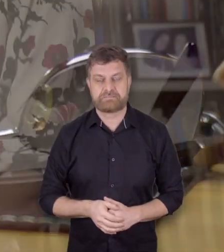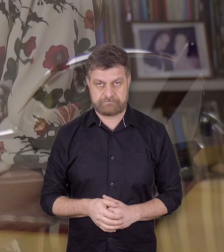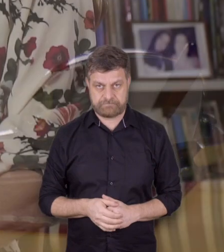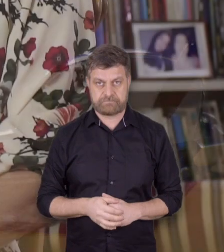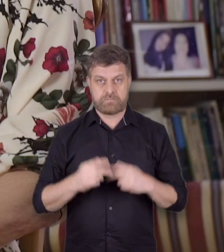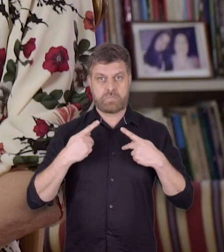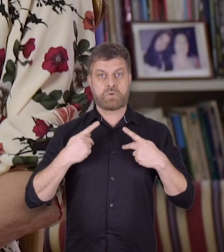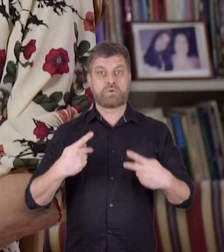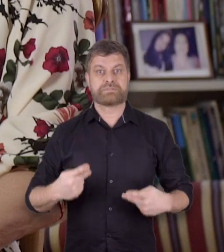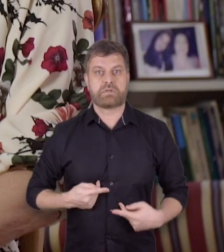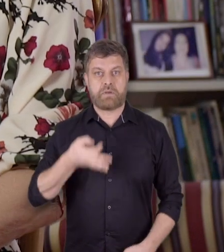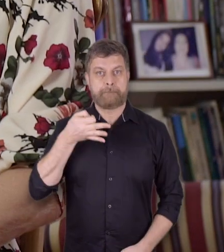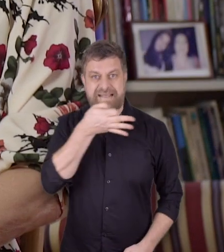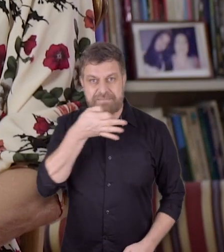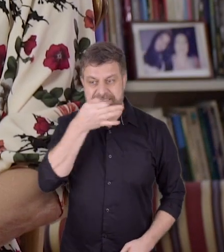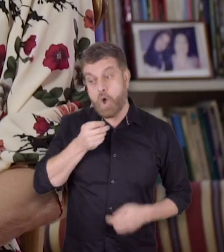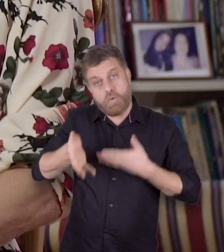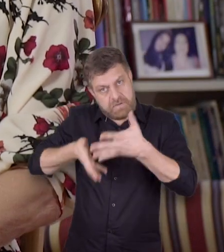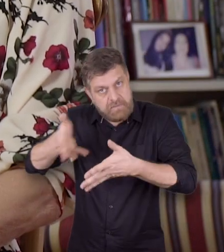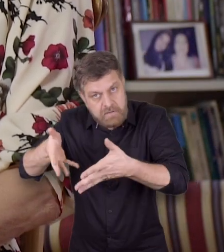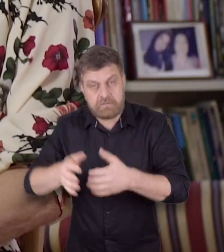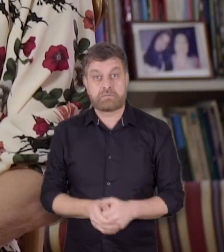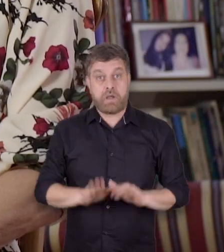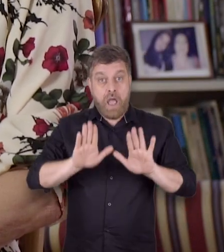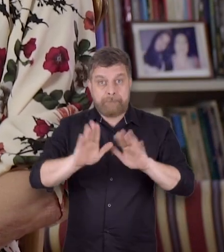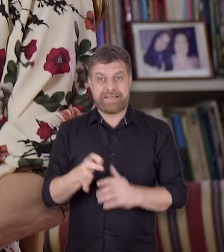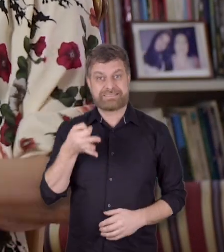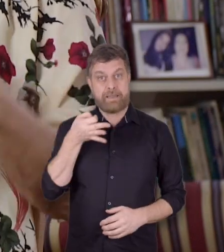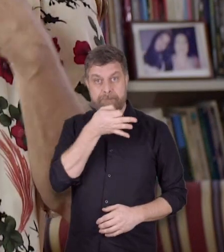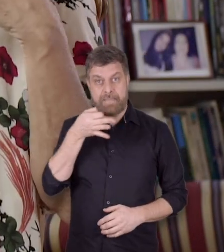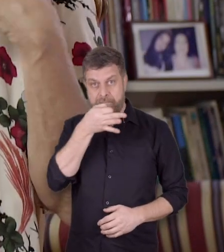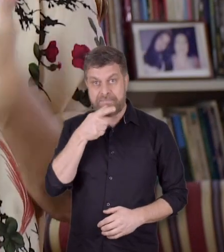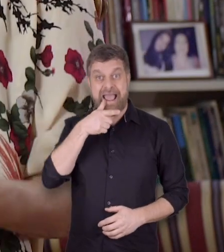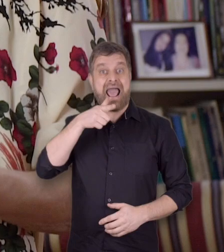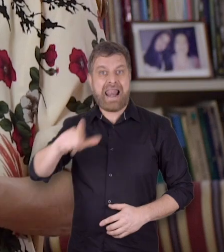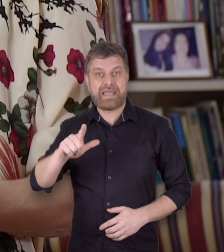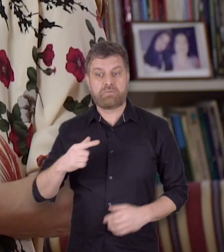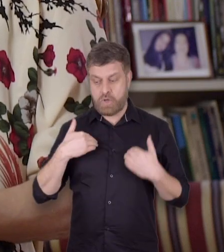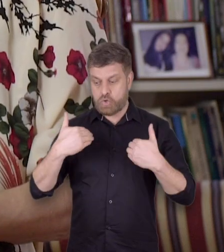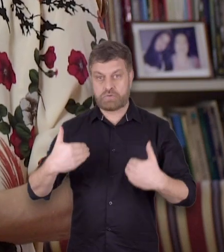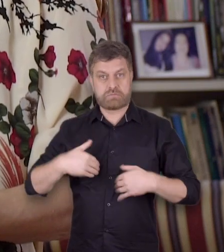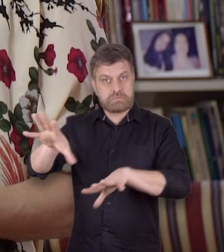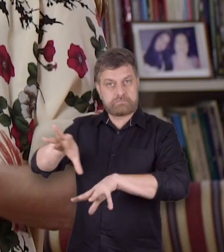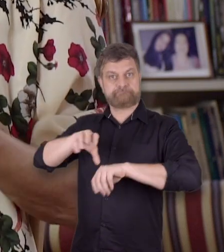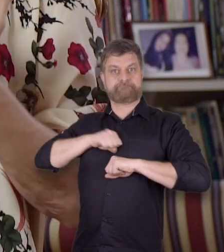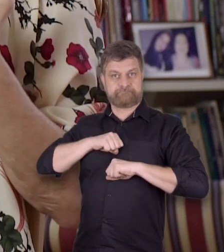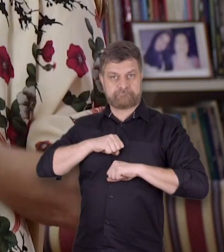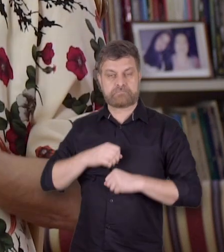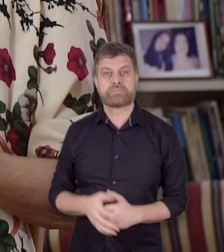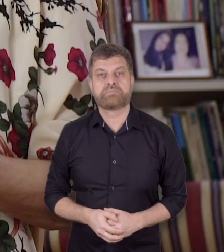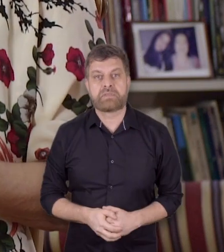O ser humano fala. No entanto, a fala, ela está no nosso corpo,